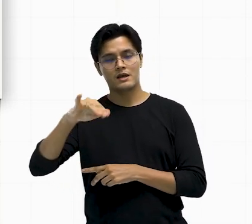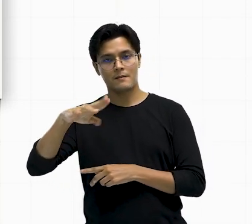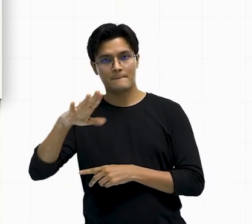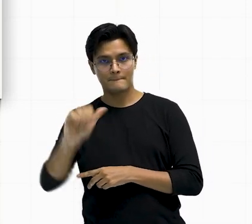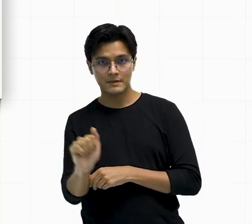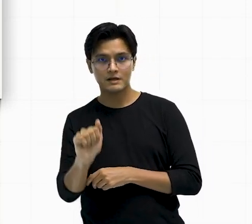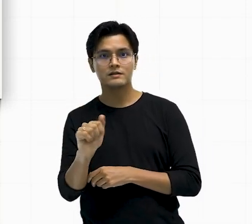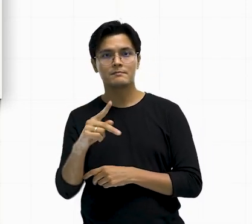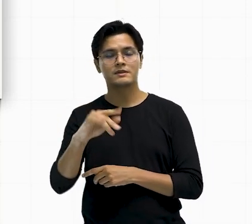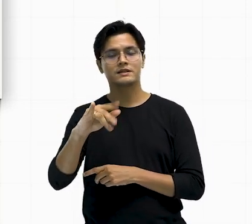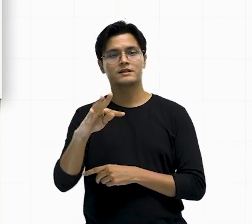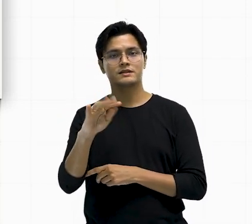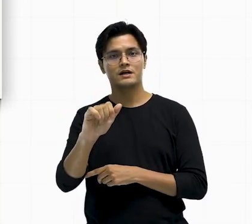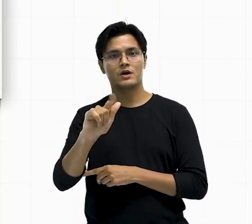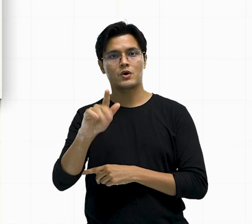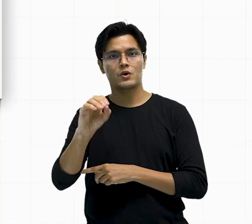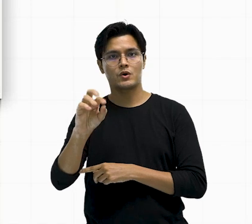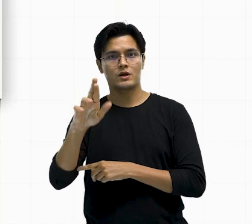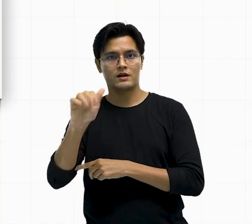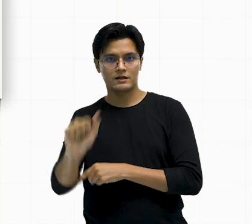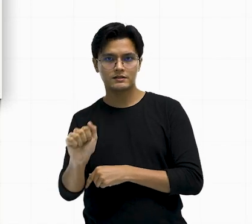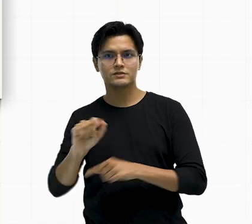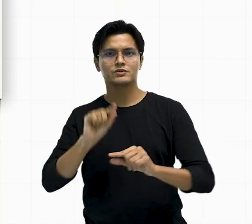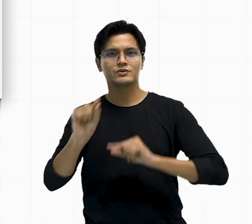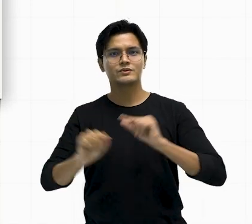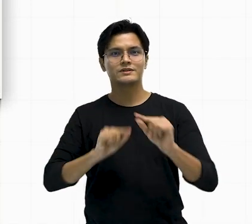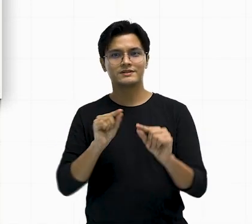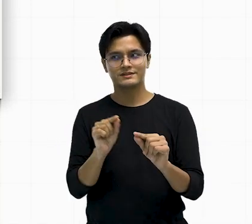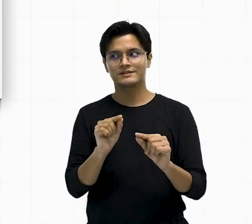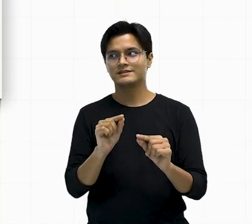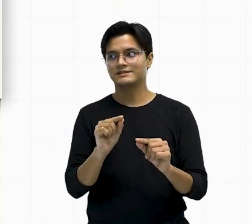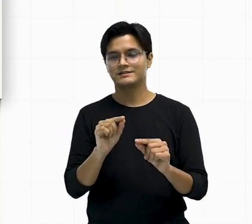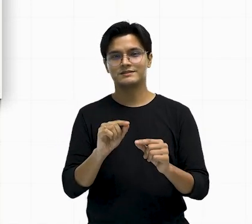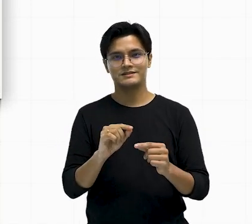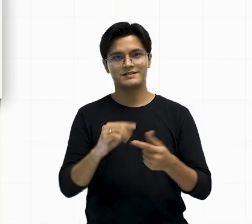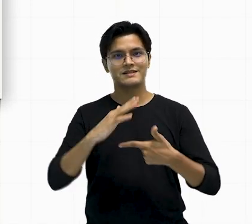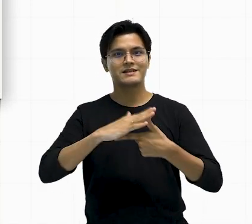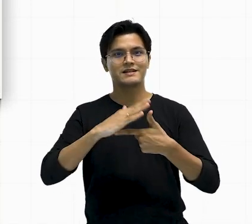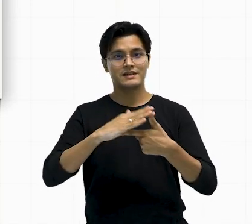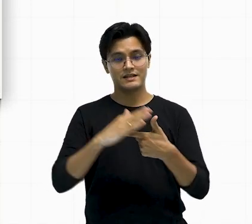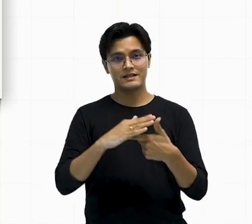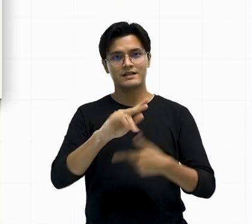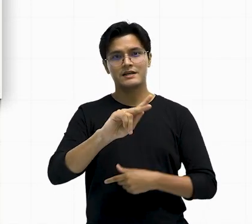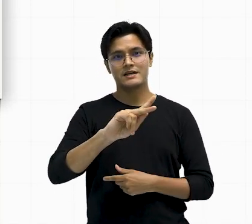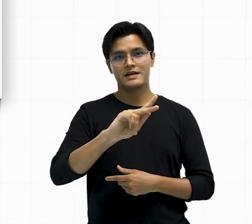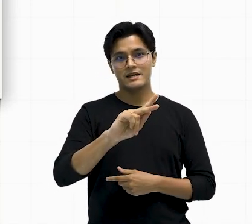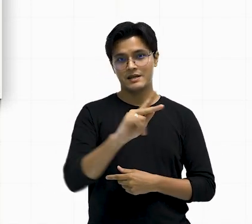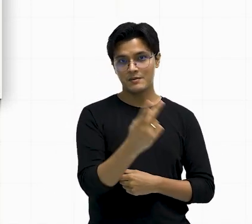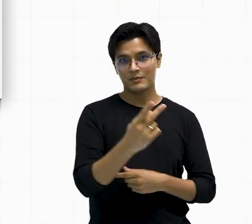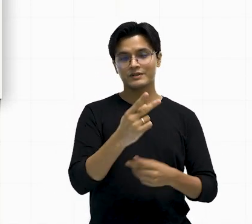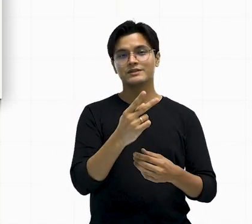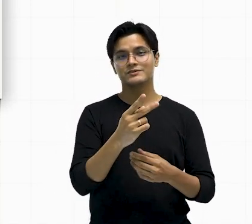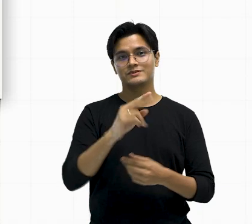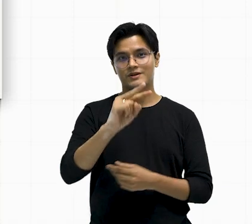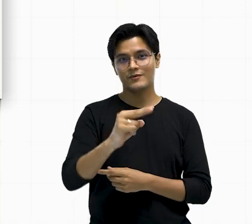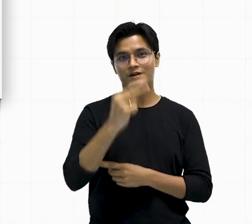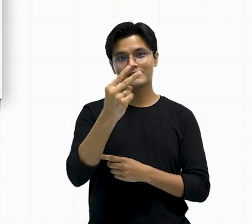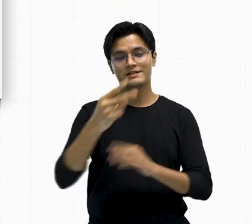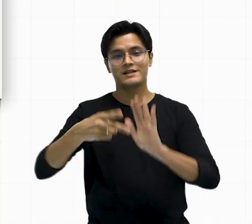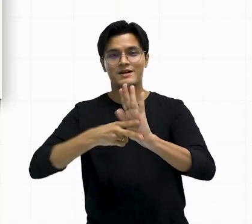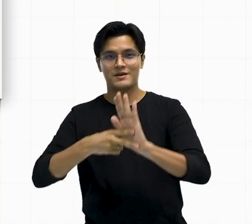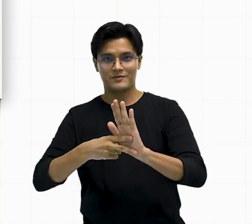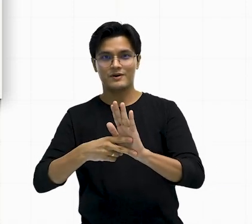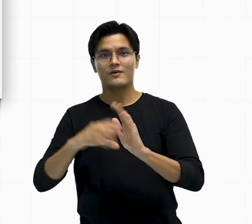onde esse teorema ele nos diz que a hipotenusa ao quadrado, elevada ao quadrado no caso, né? É igual